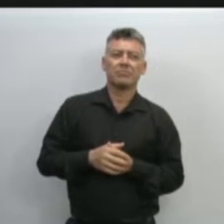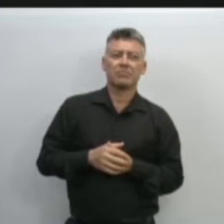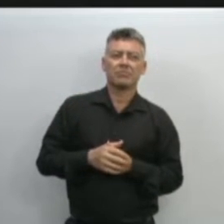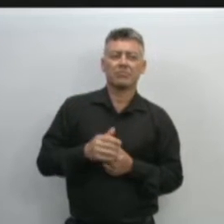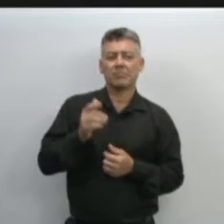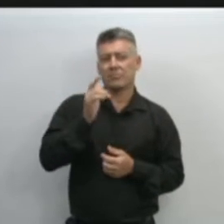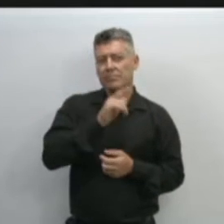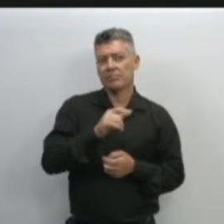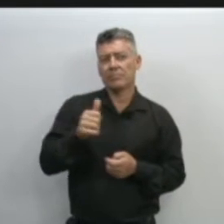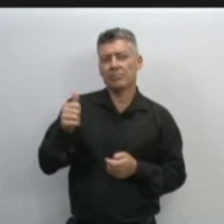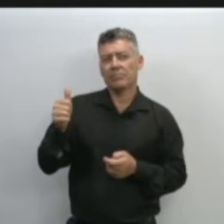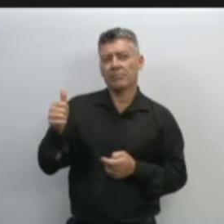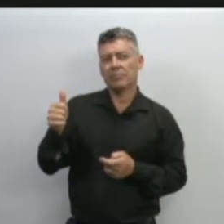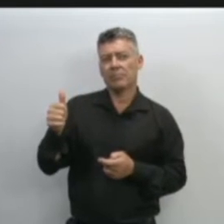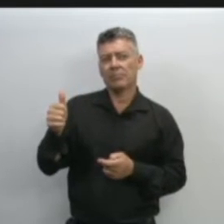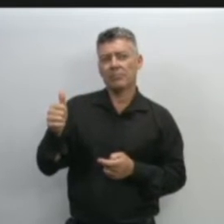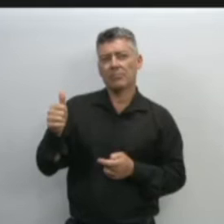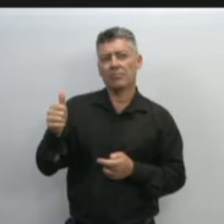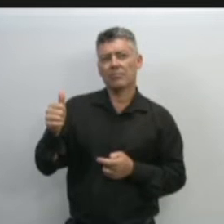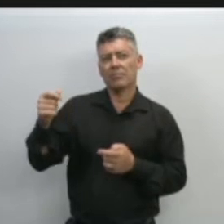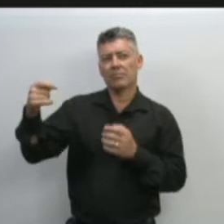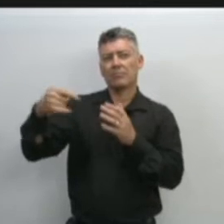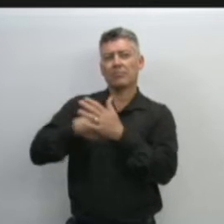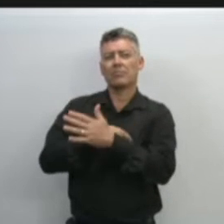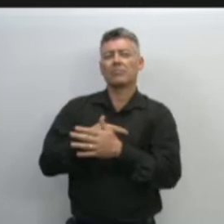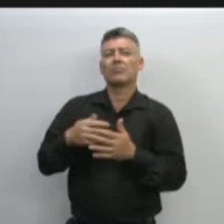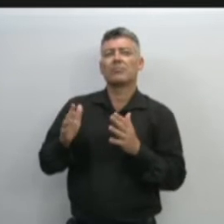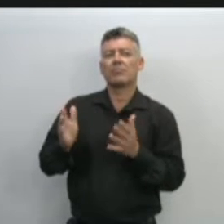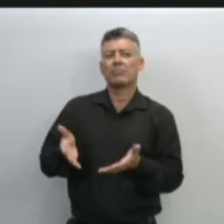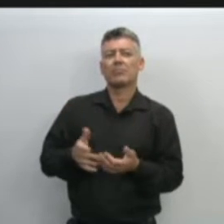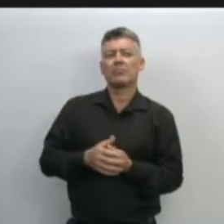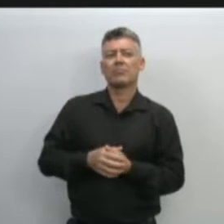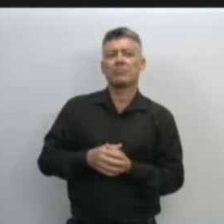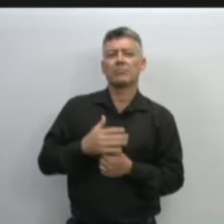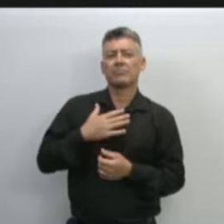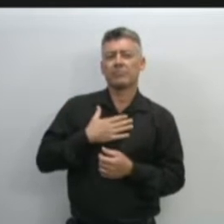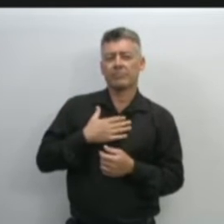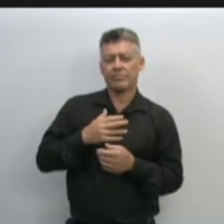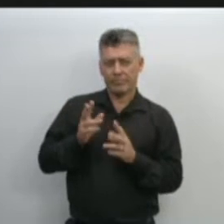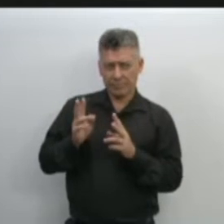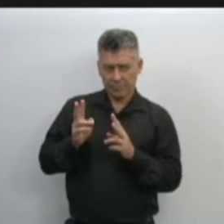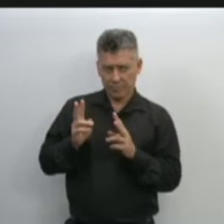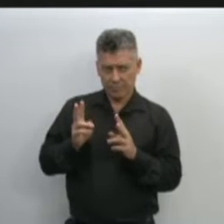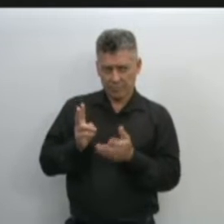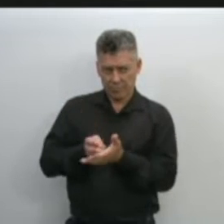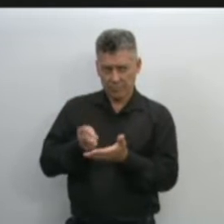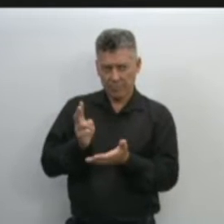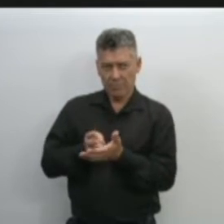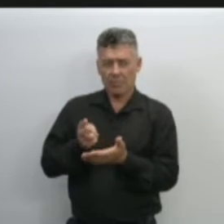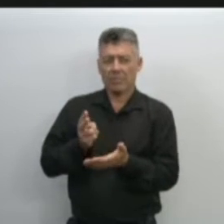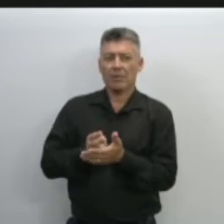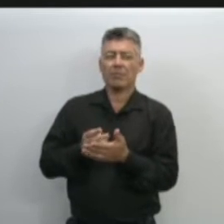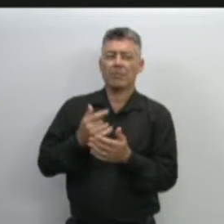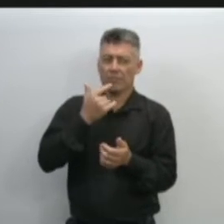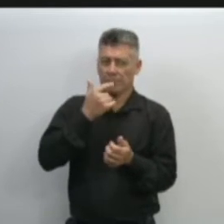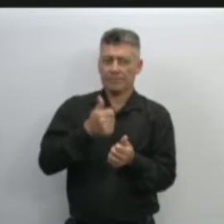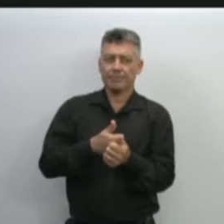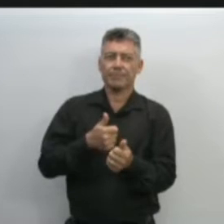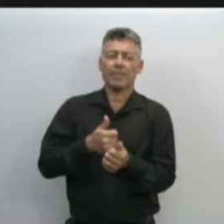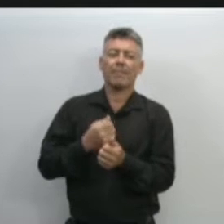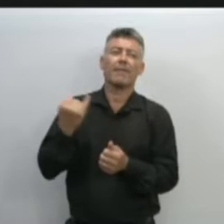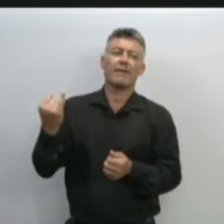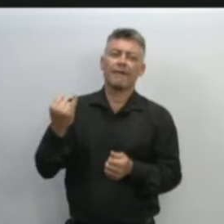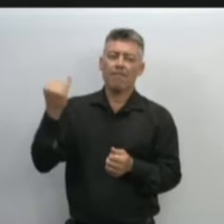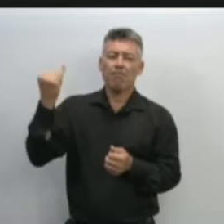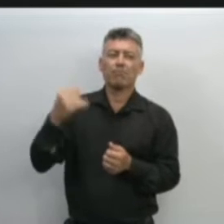tiver esse retorno, vai nos passar e dizer que a gente vai continuar acompanhando também de perto, falar da